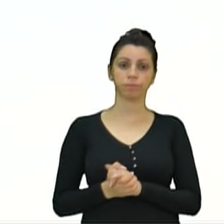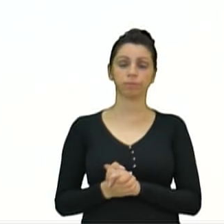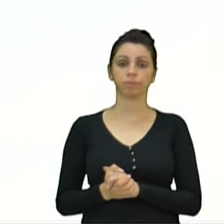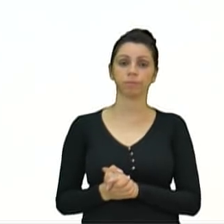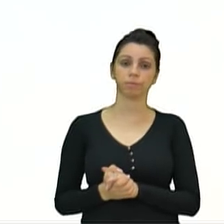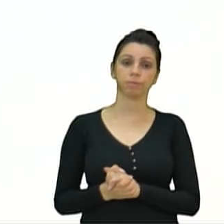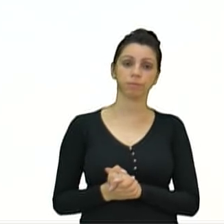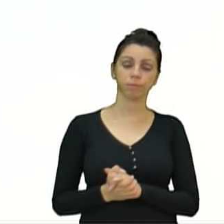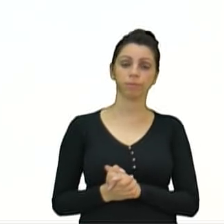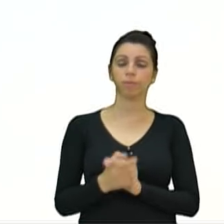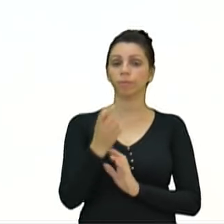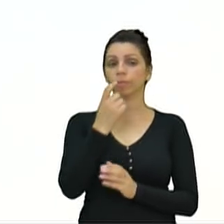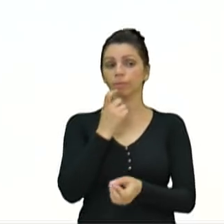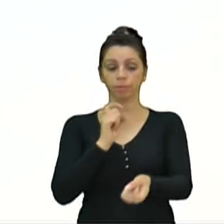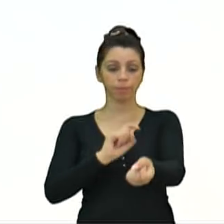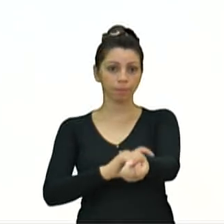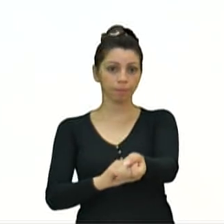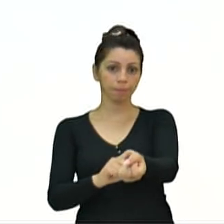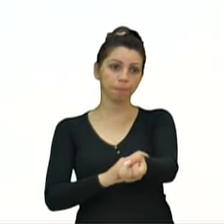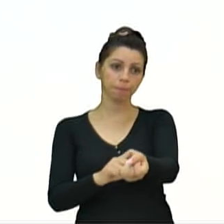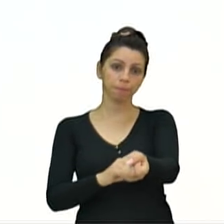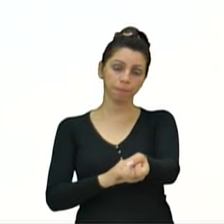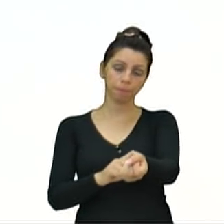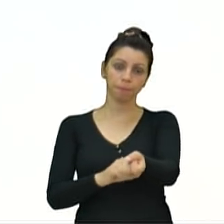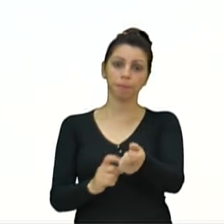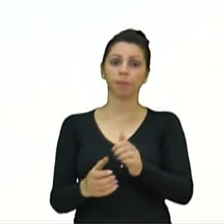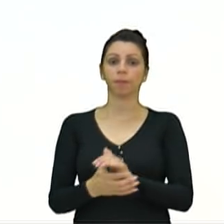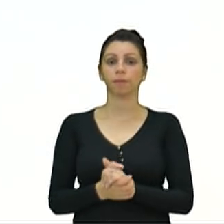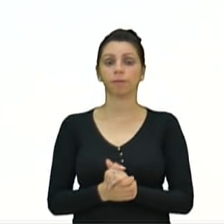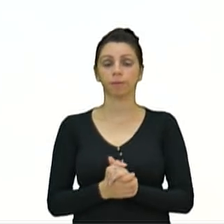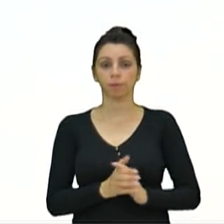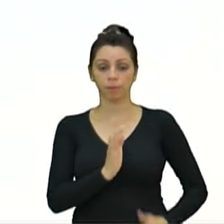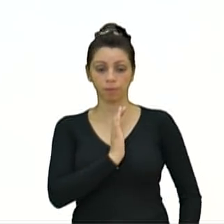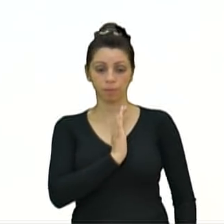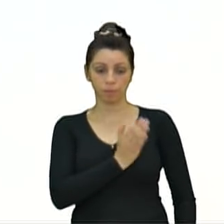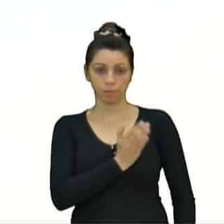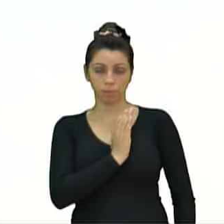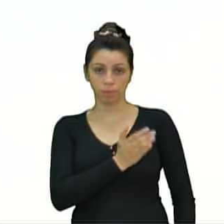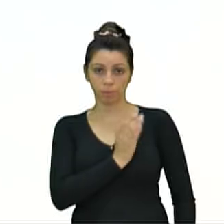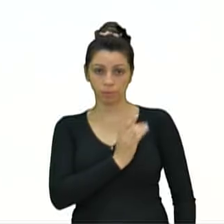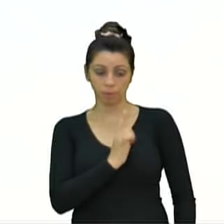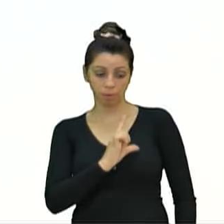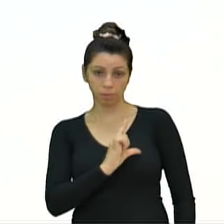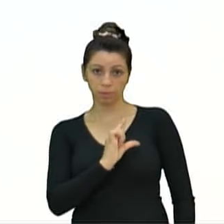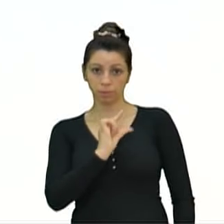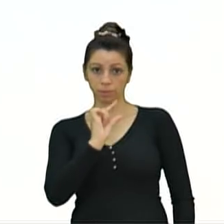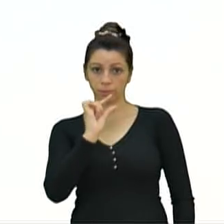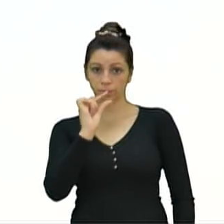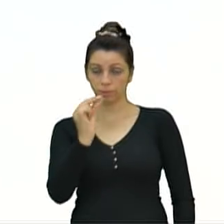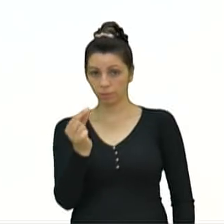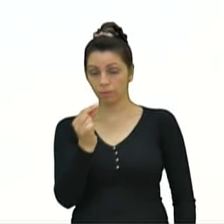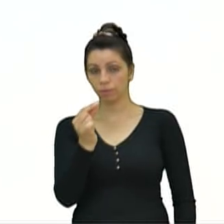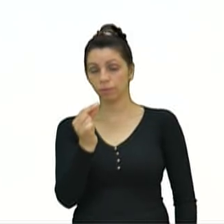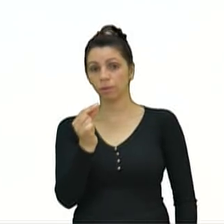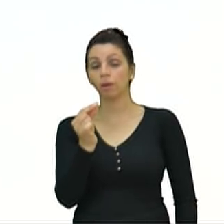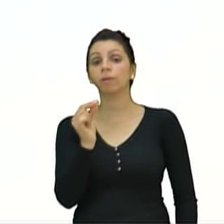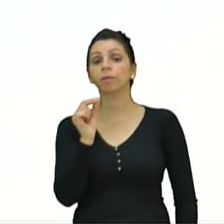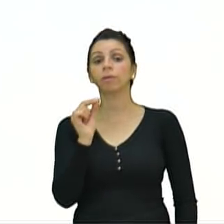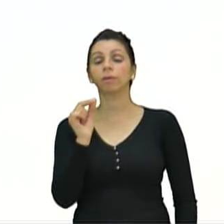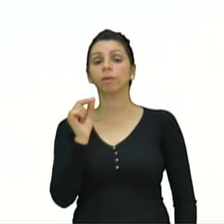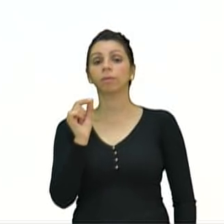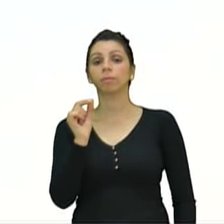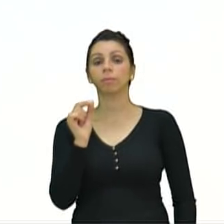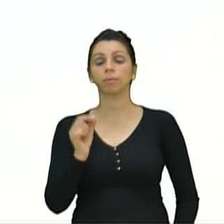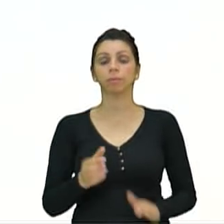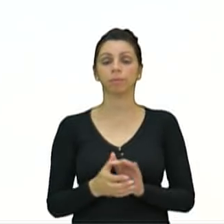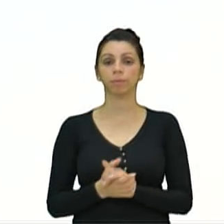que o sangue faz deste trajeto. Ele sai do coração, só que agora do lado esquerdo, porque ele está